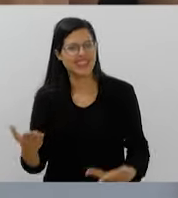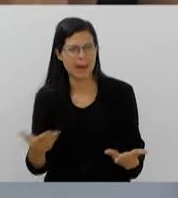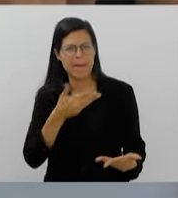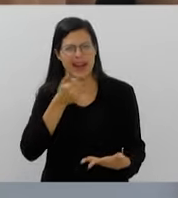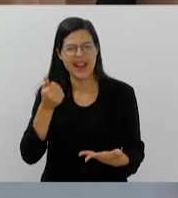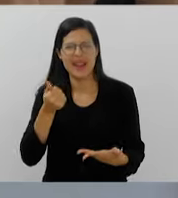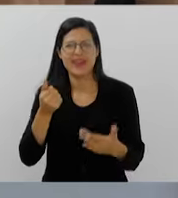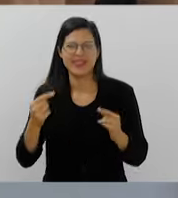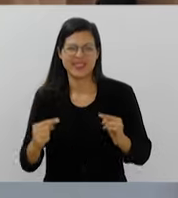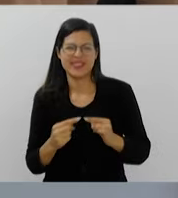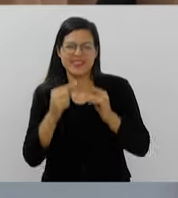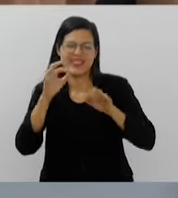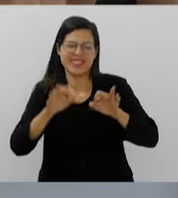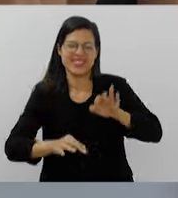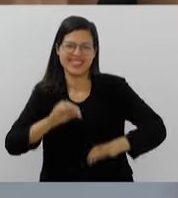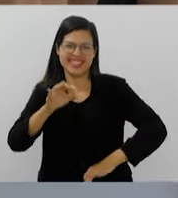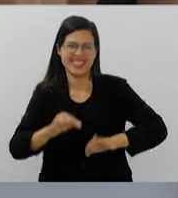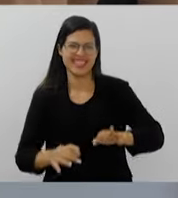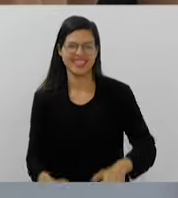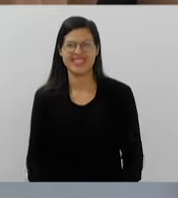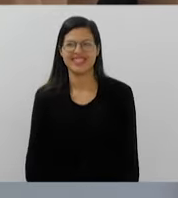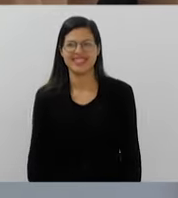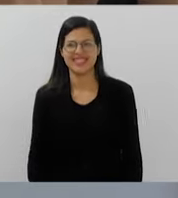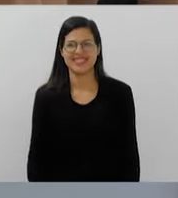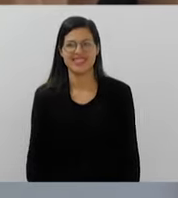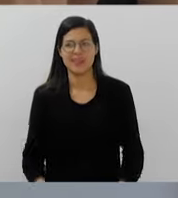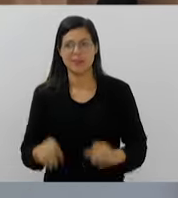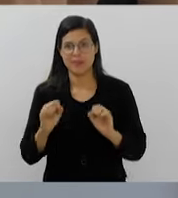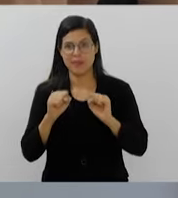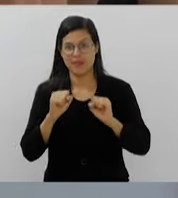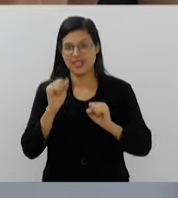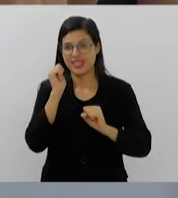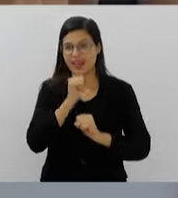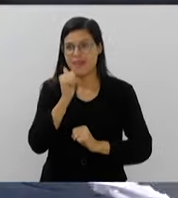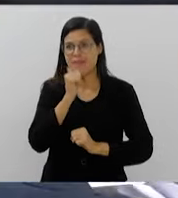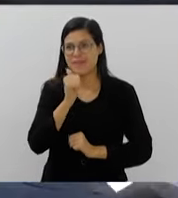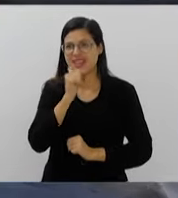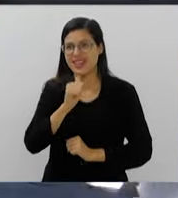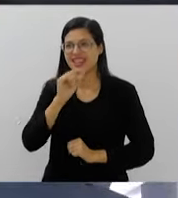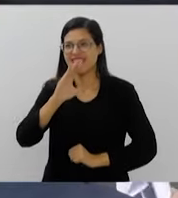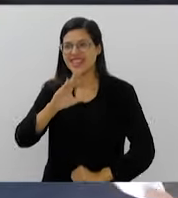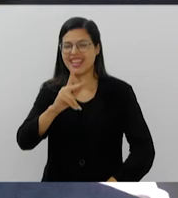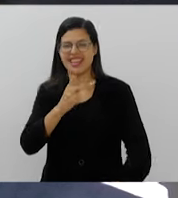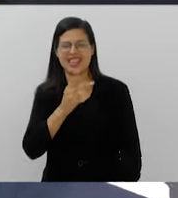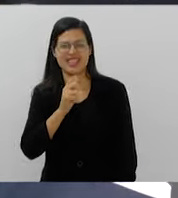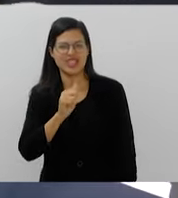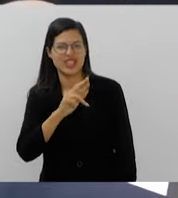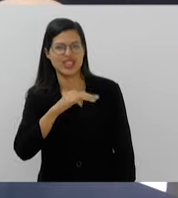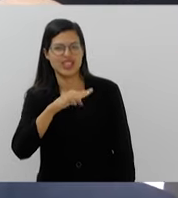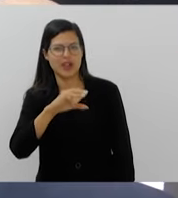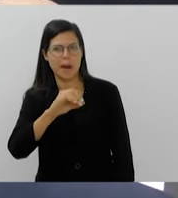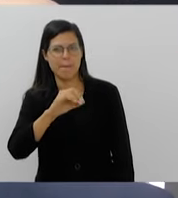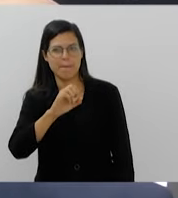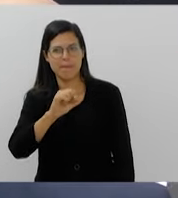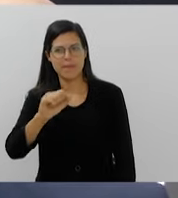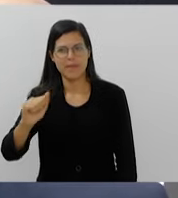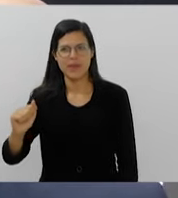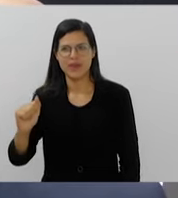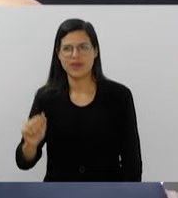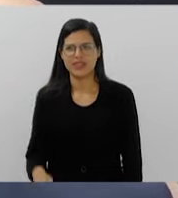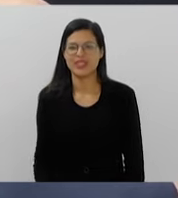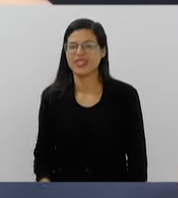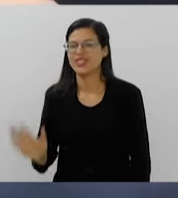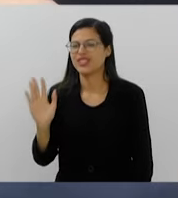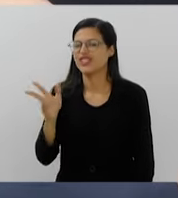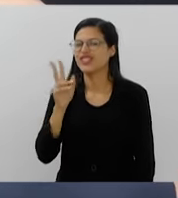É juridicidade. Podia ser meninas charmosas e misteriosas. Aí já vê o Mick com seu